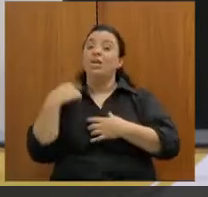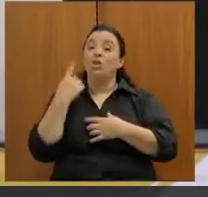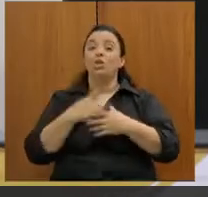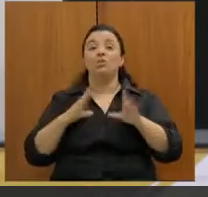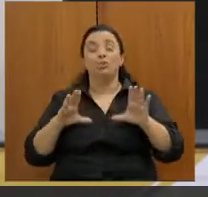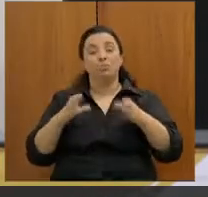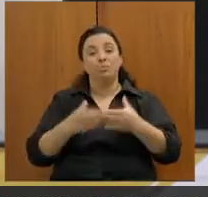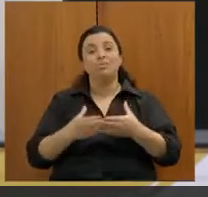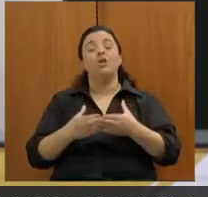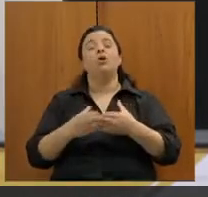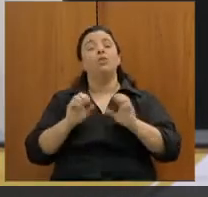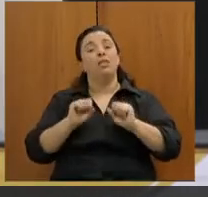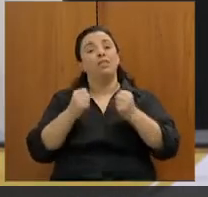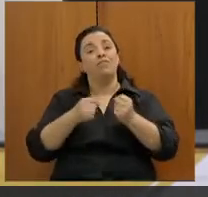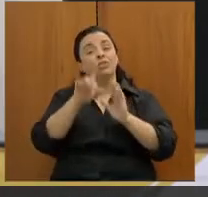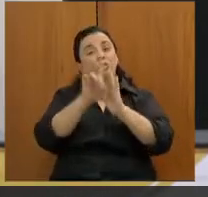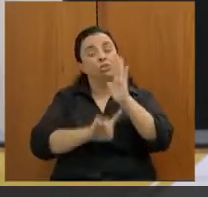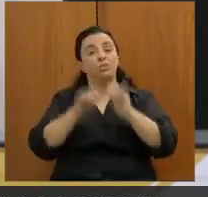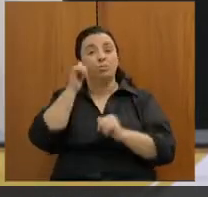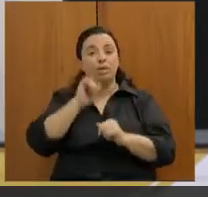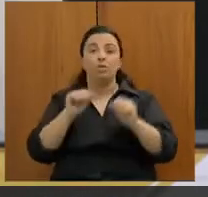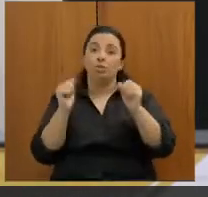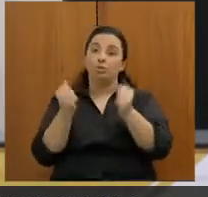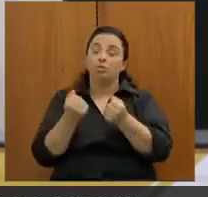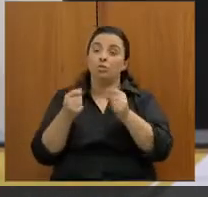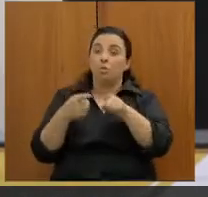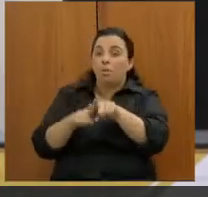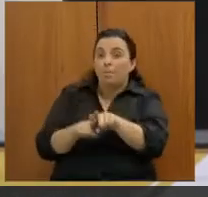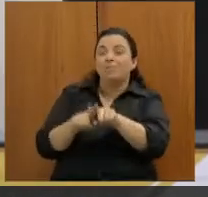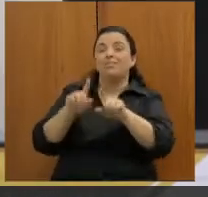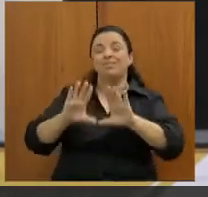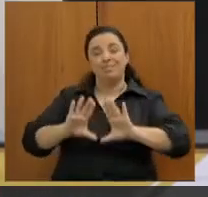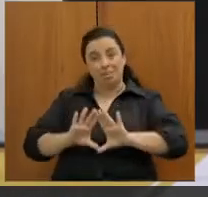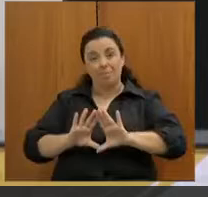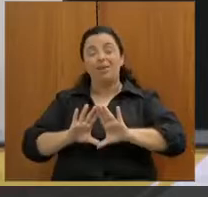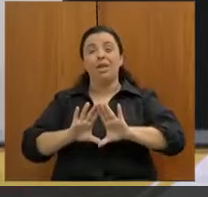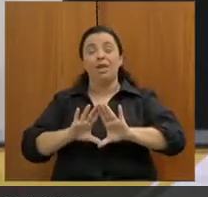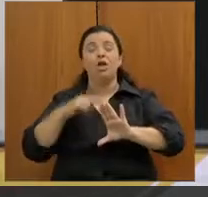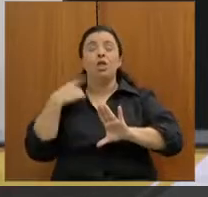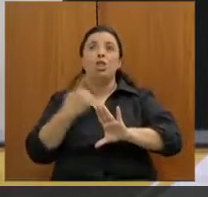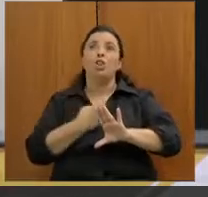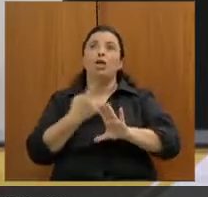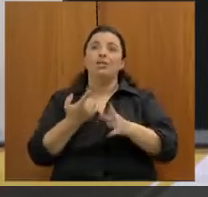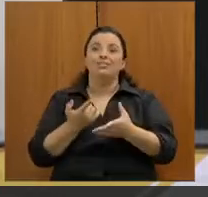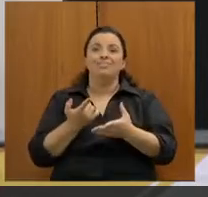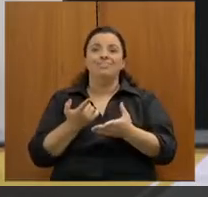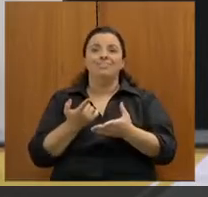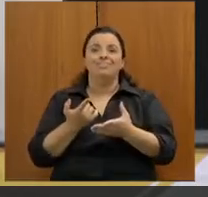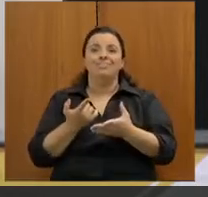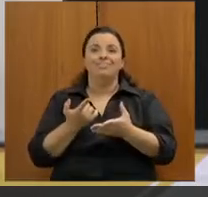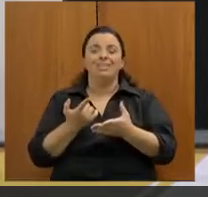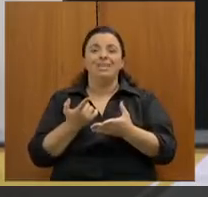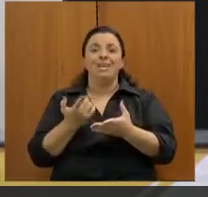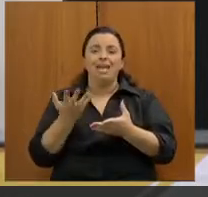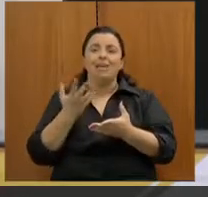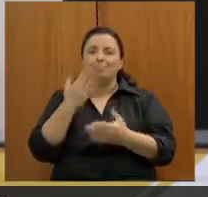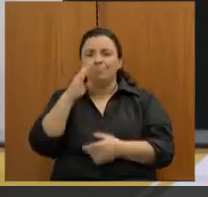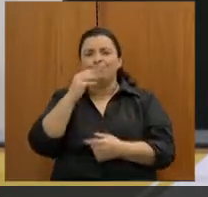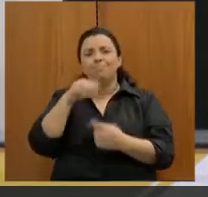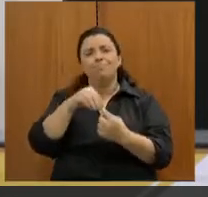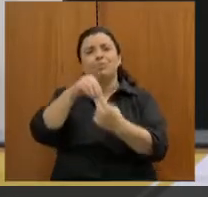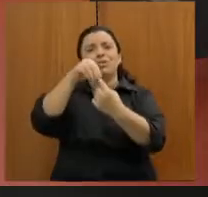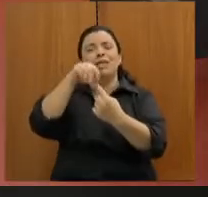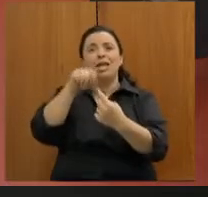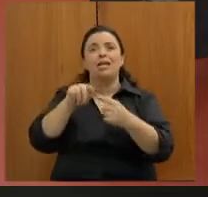dos direitos da mulher juntamente com a Assembleia Legislativa nós estamos nos dedicando a colocar como prioritária essa nossa falta